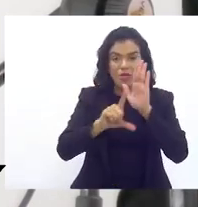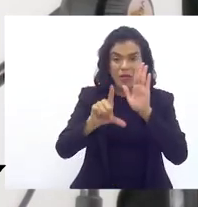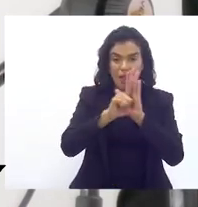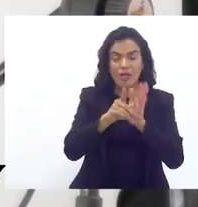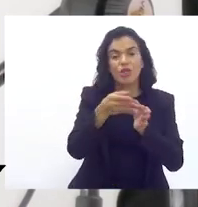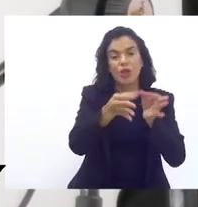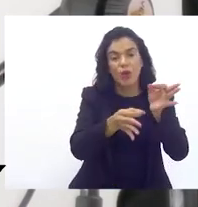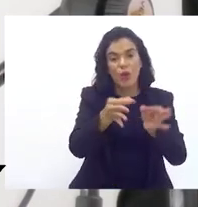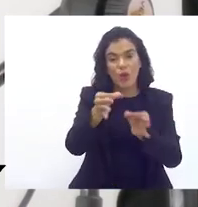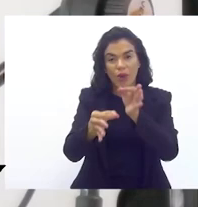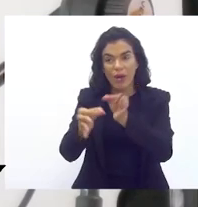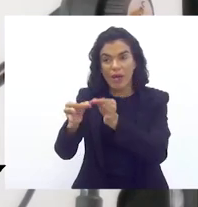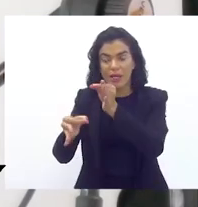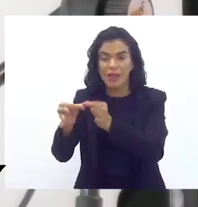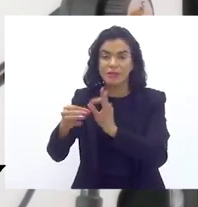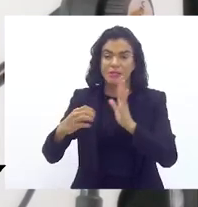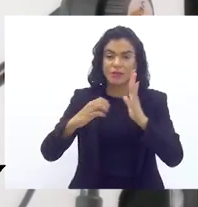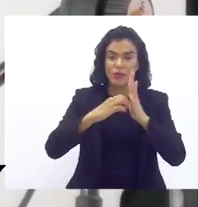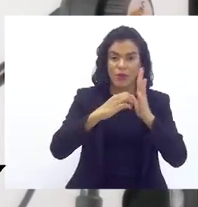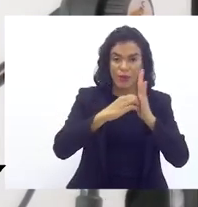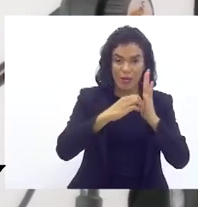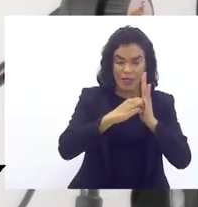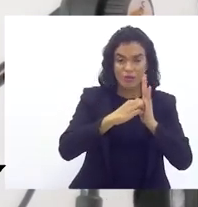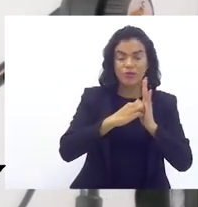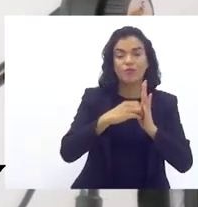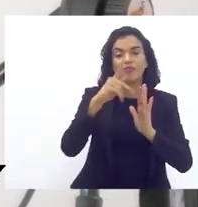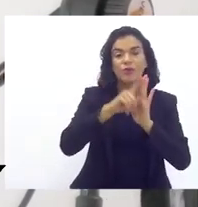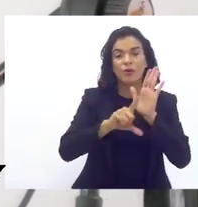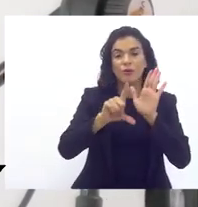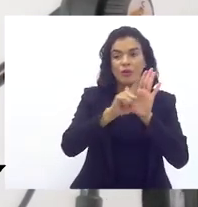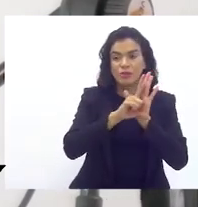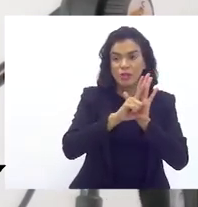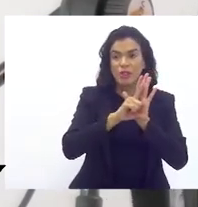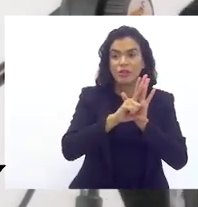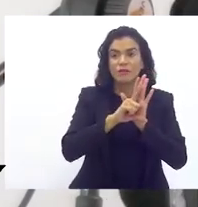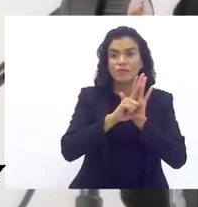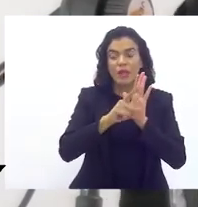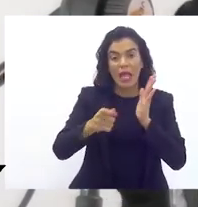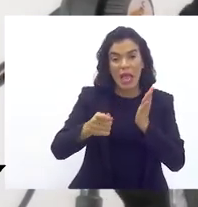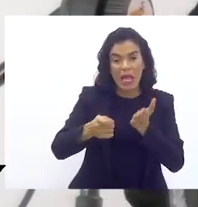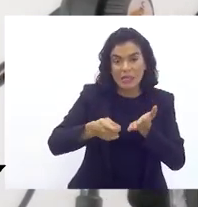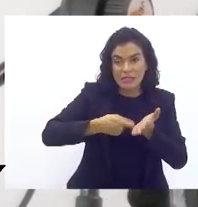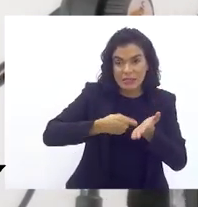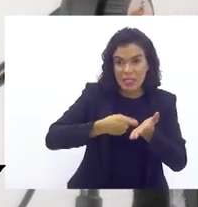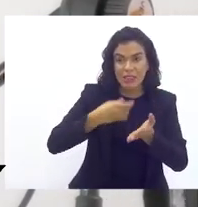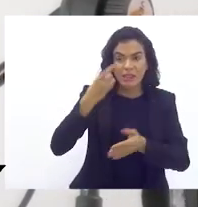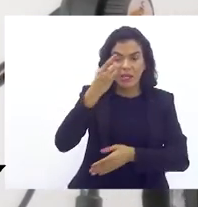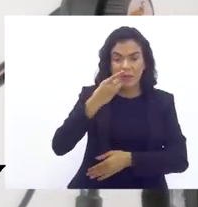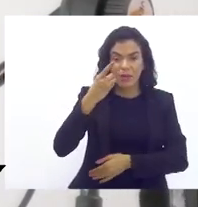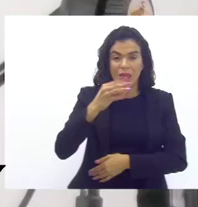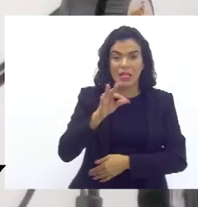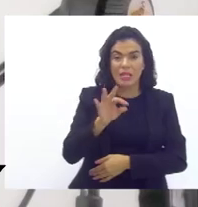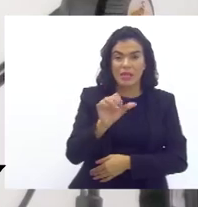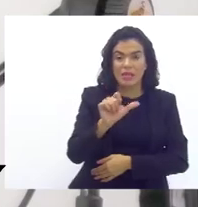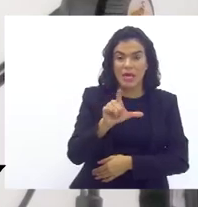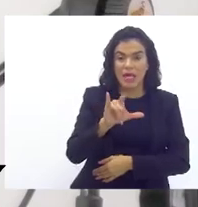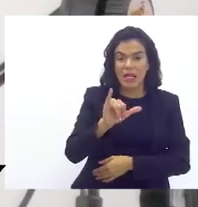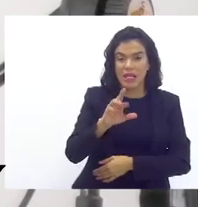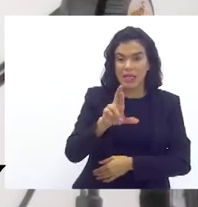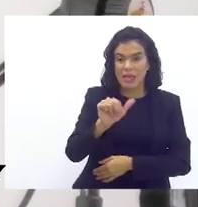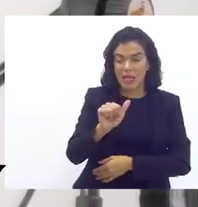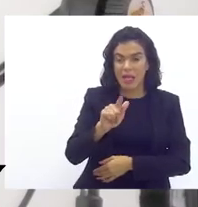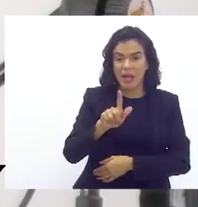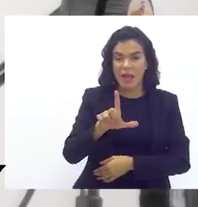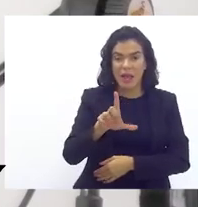tramita hoje no congresso congresso nacional um projeto de lei assinado inicialmente pela deputada talira Glauber